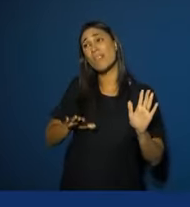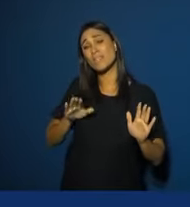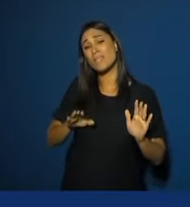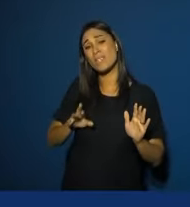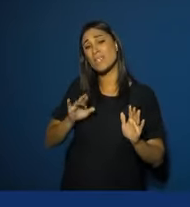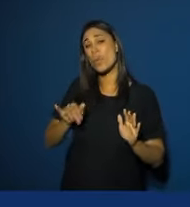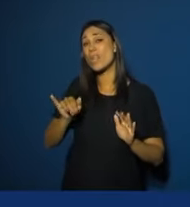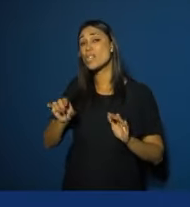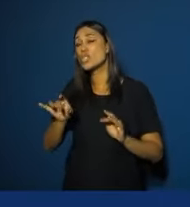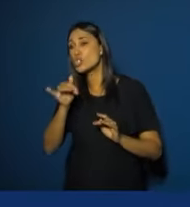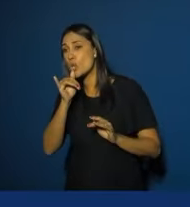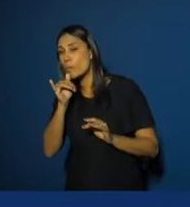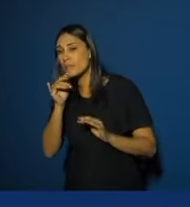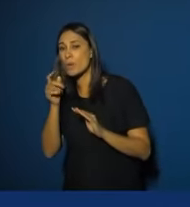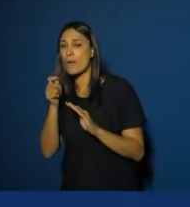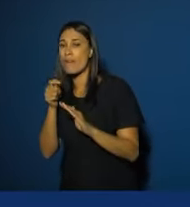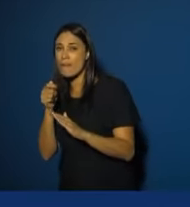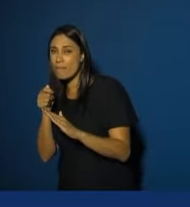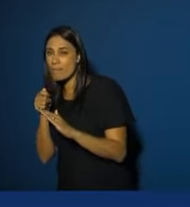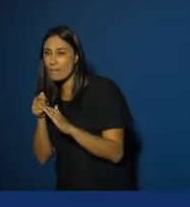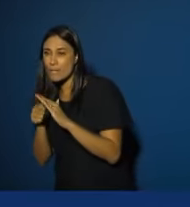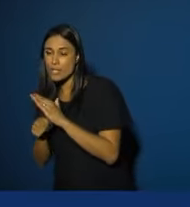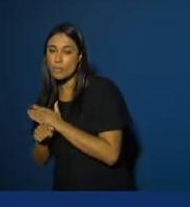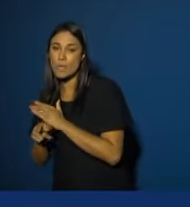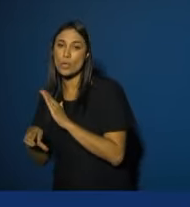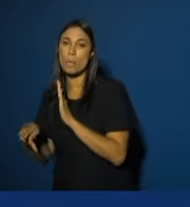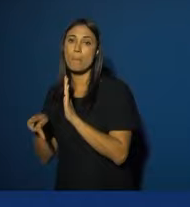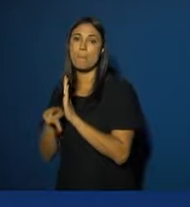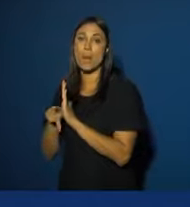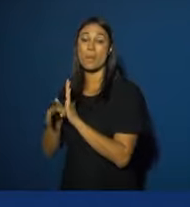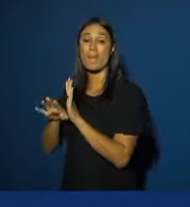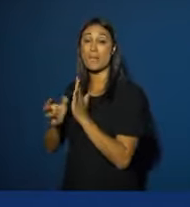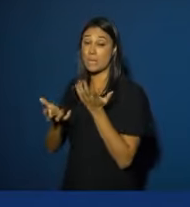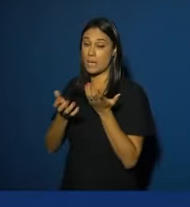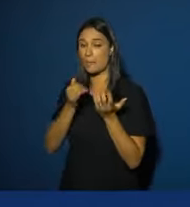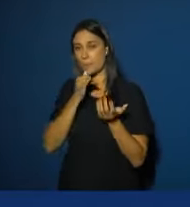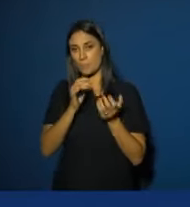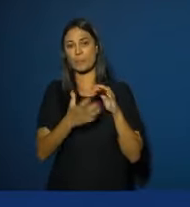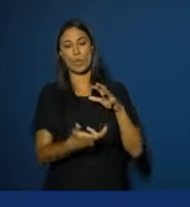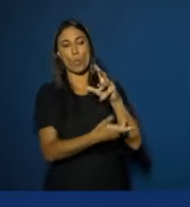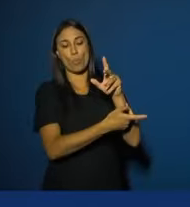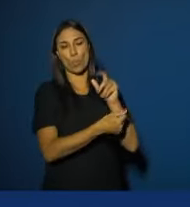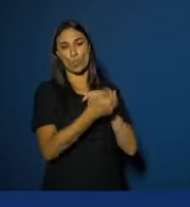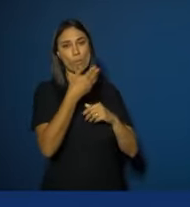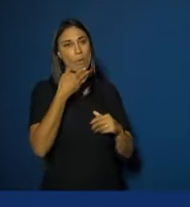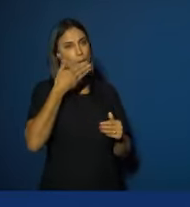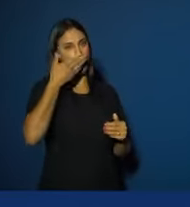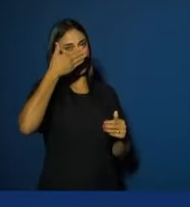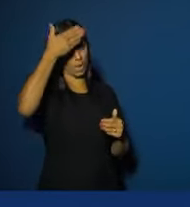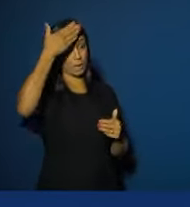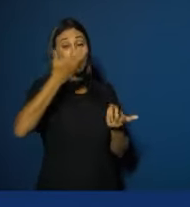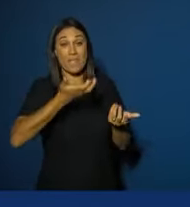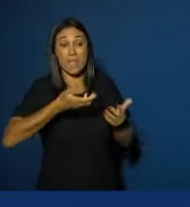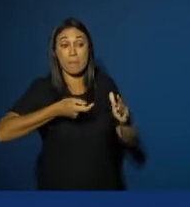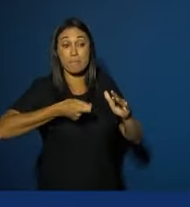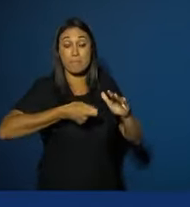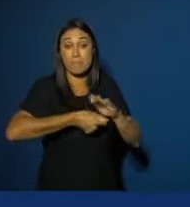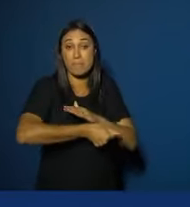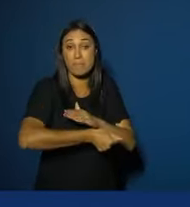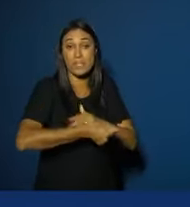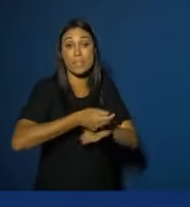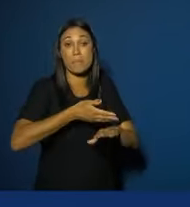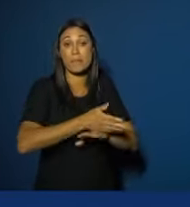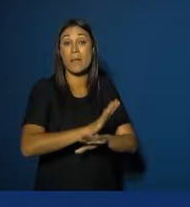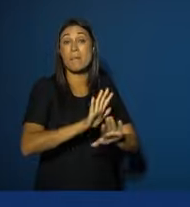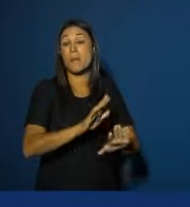necessariamente é em operar o investimento no Brasil. Por exemplo, o mundo árabe quer participar do investimento no Brasil, mas não